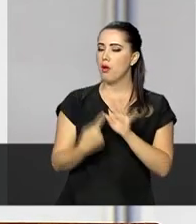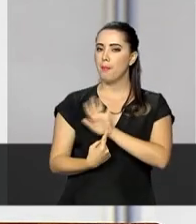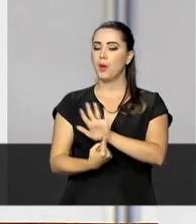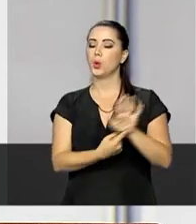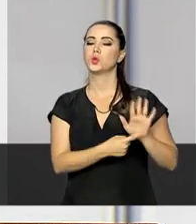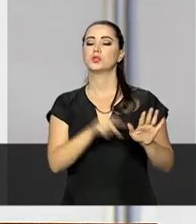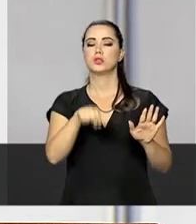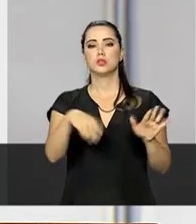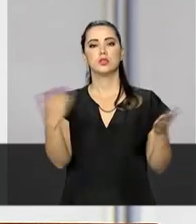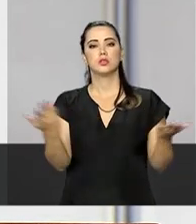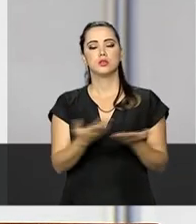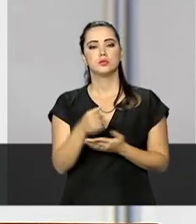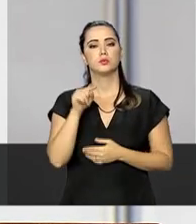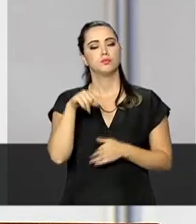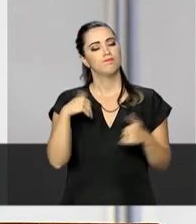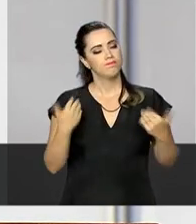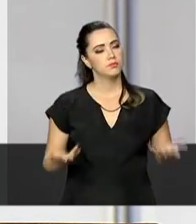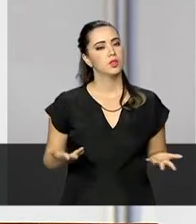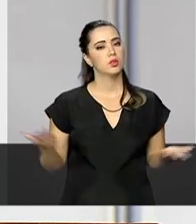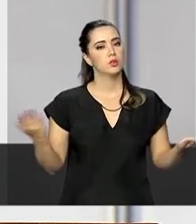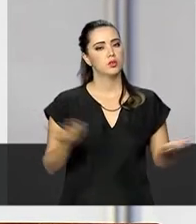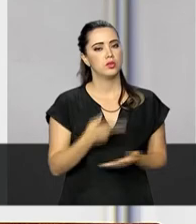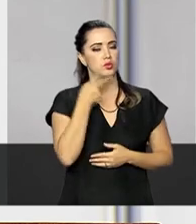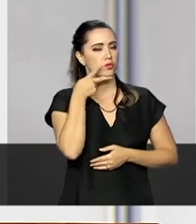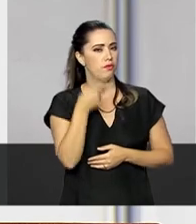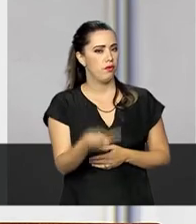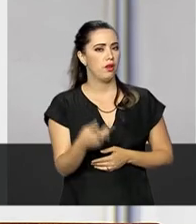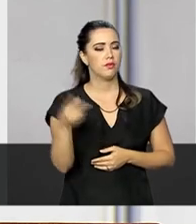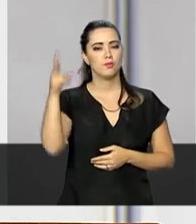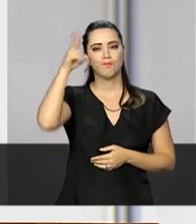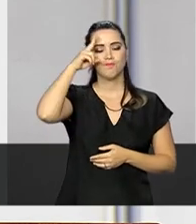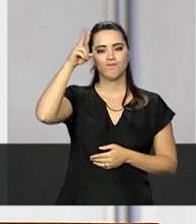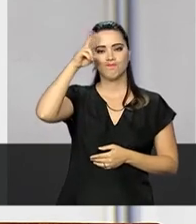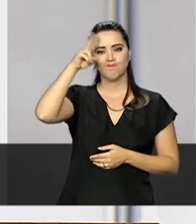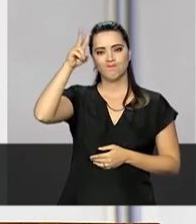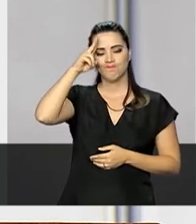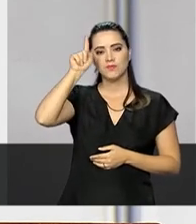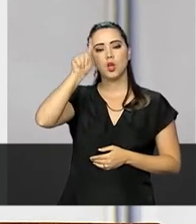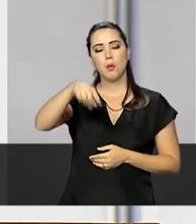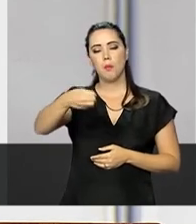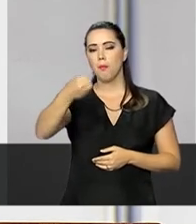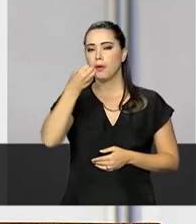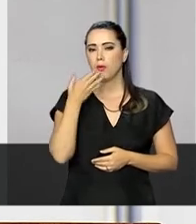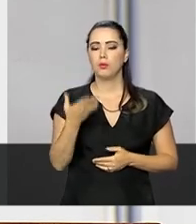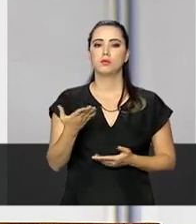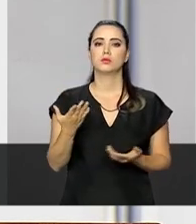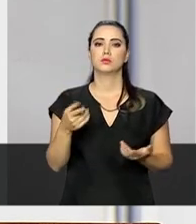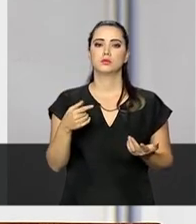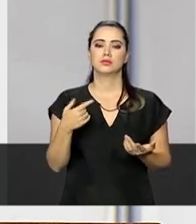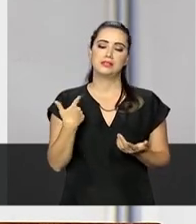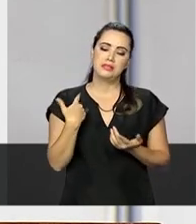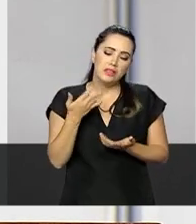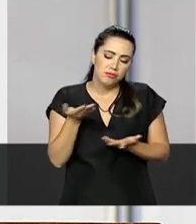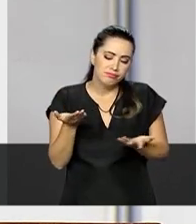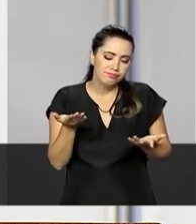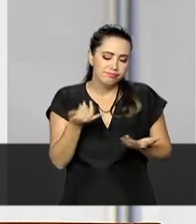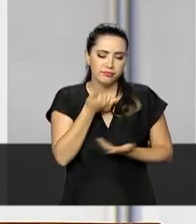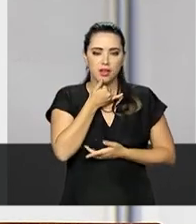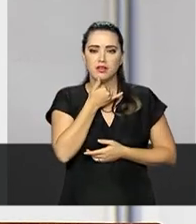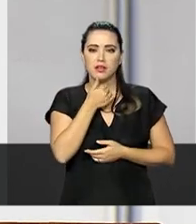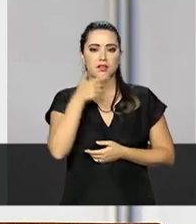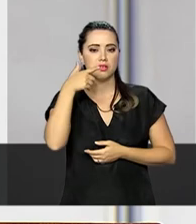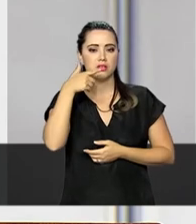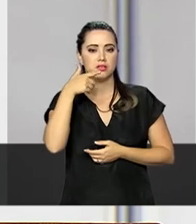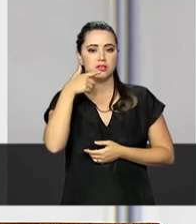neste momento não acho que hoje eu diria que foi uma segunda feira é compensador a tragédia de